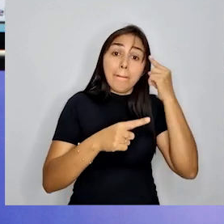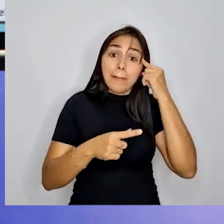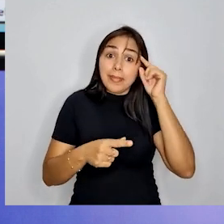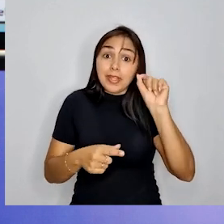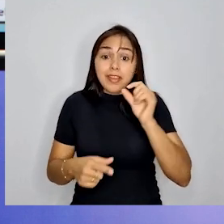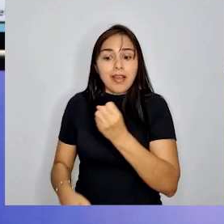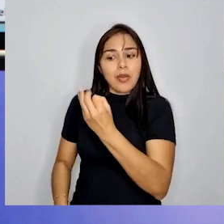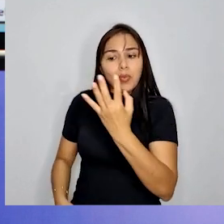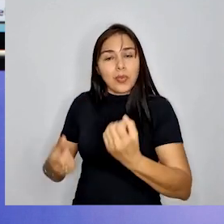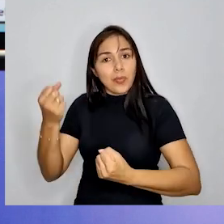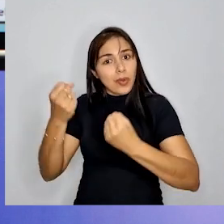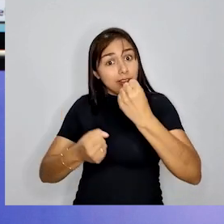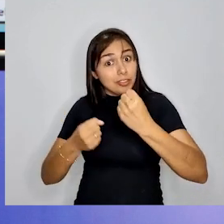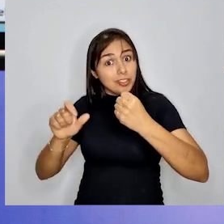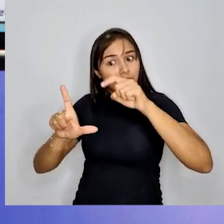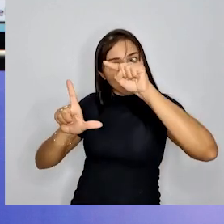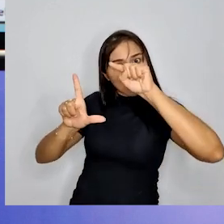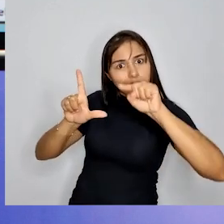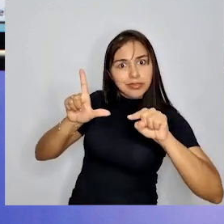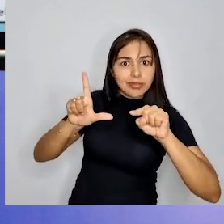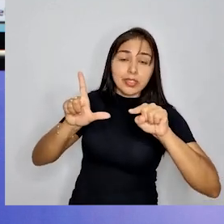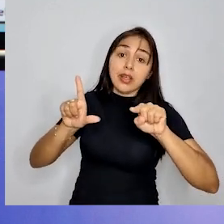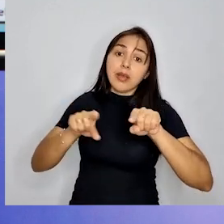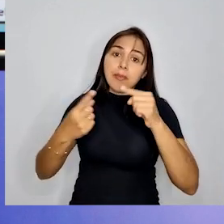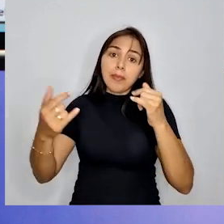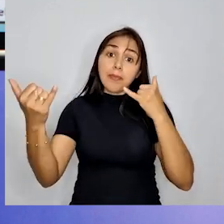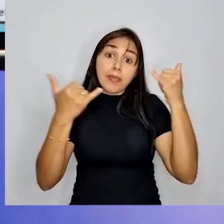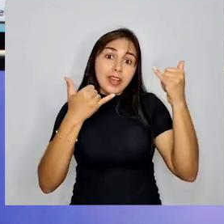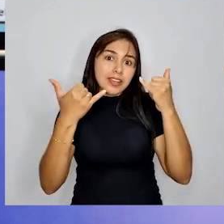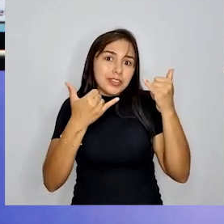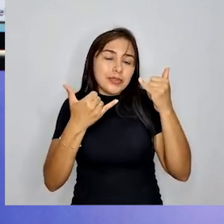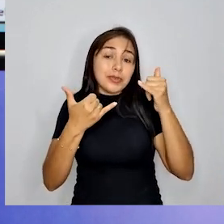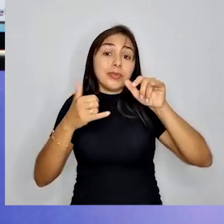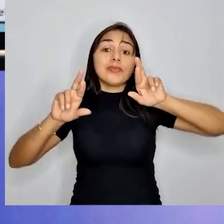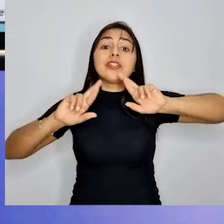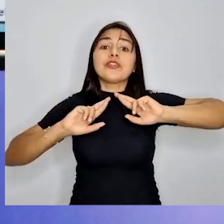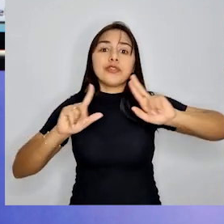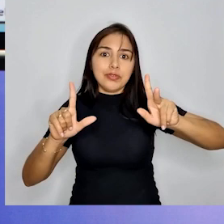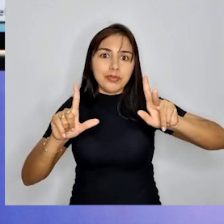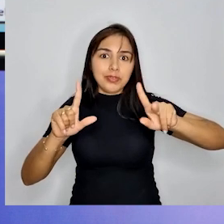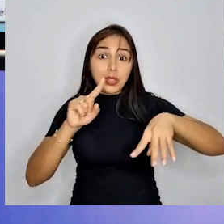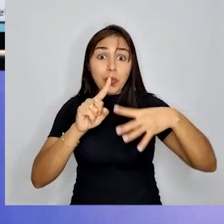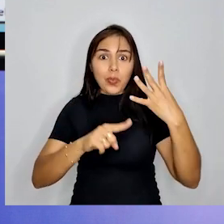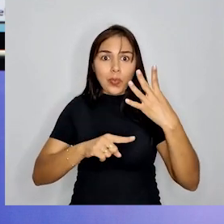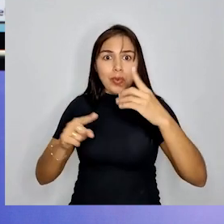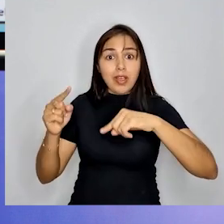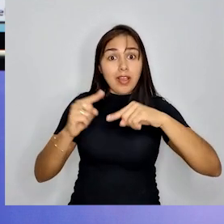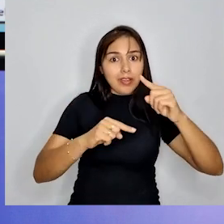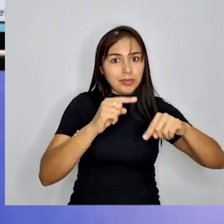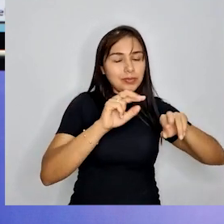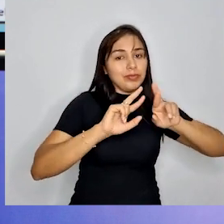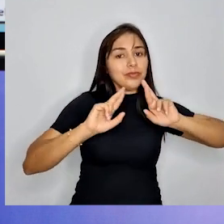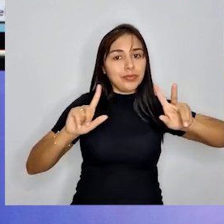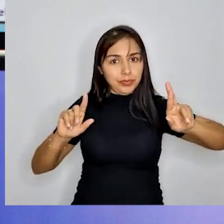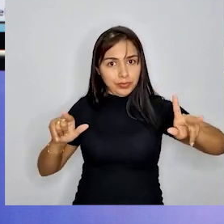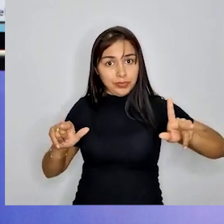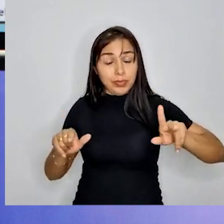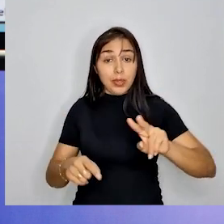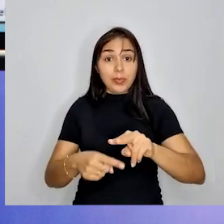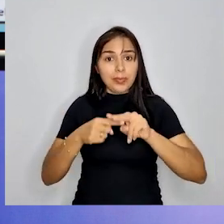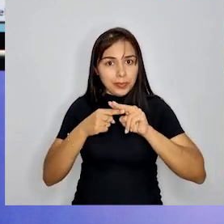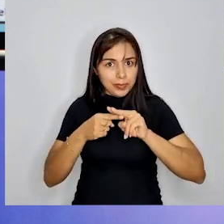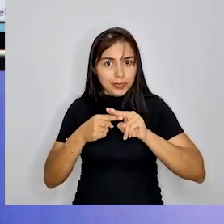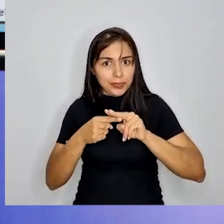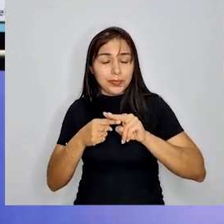de carros baixou né e de repente a informação que tá lá é fogão Então esse gráfico ele não tá adequado para representar